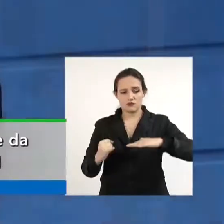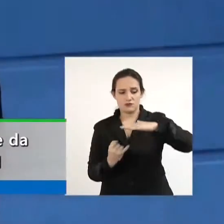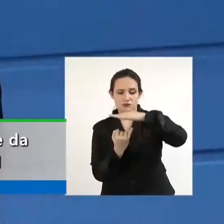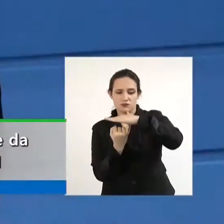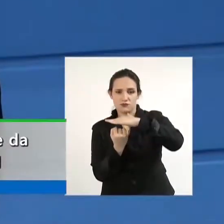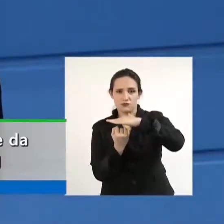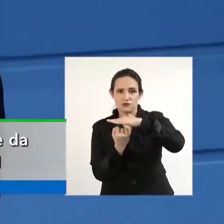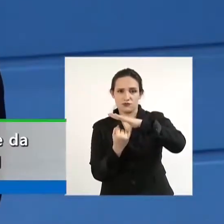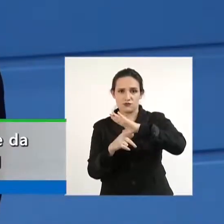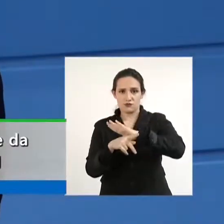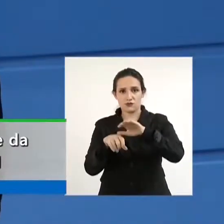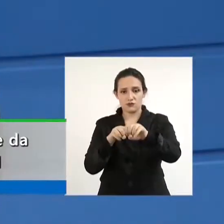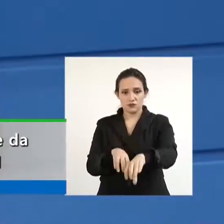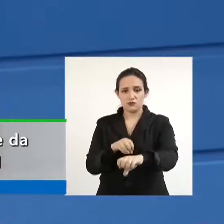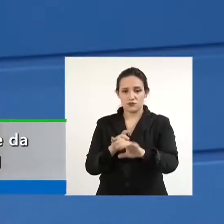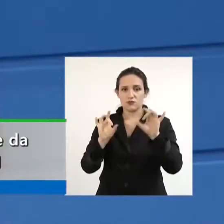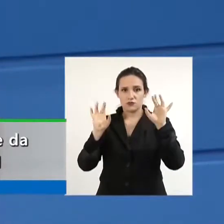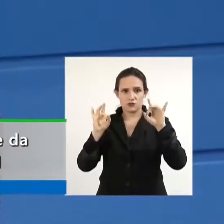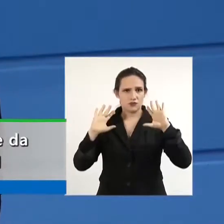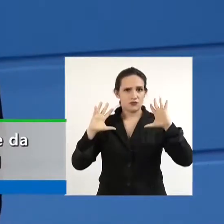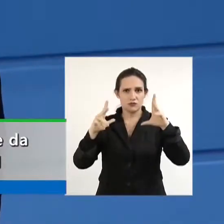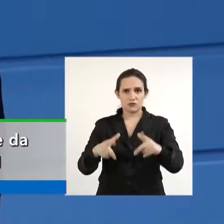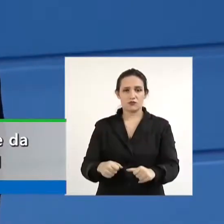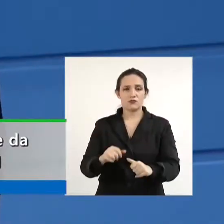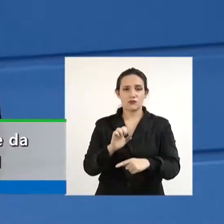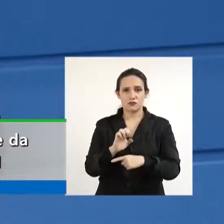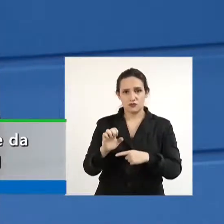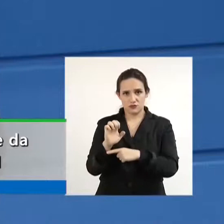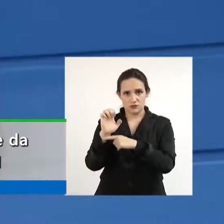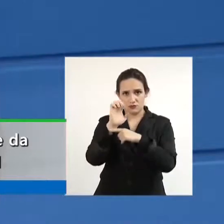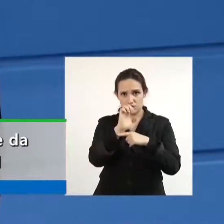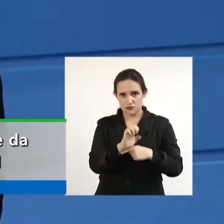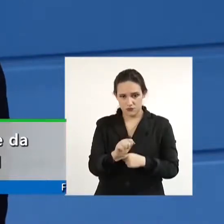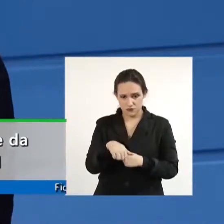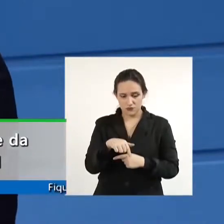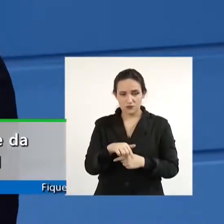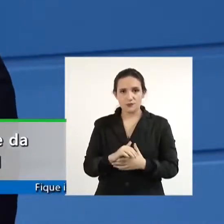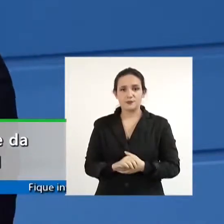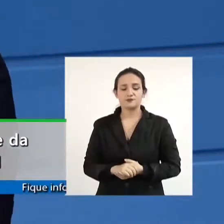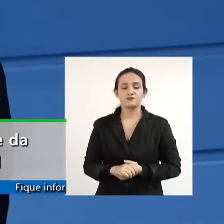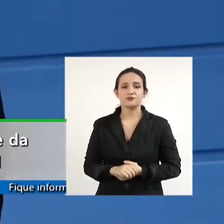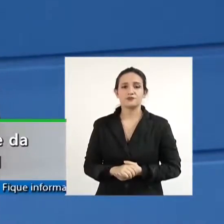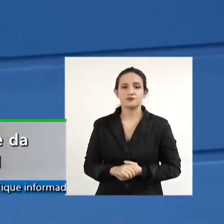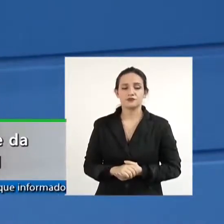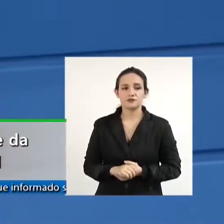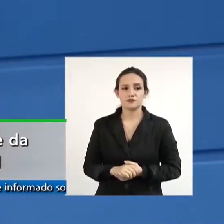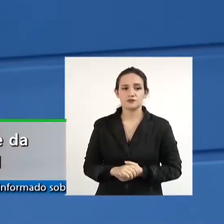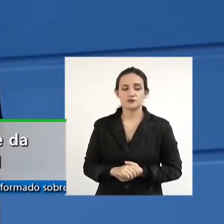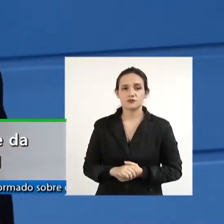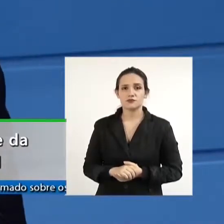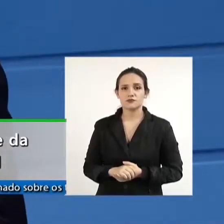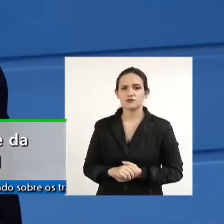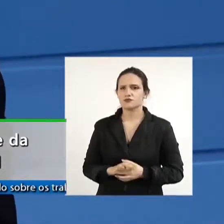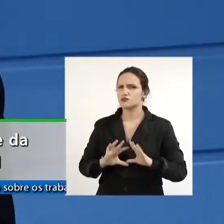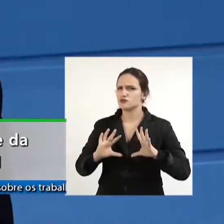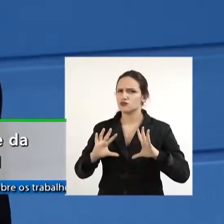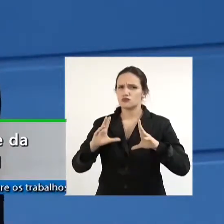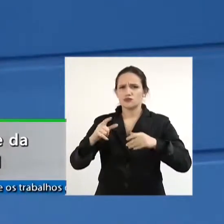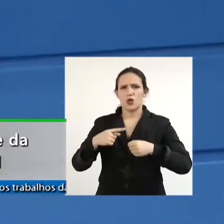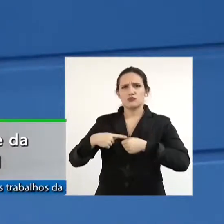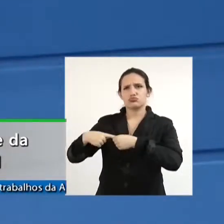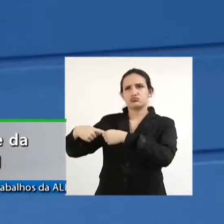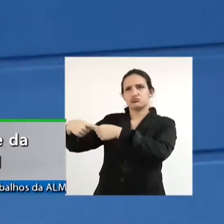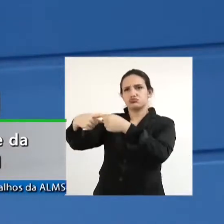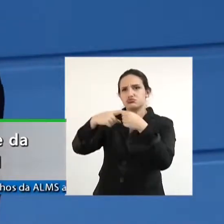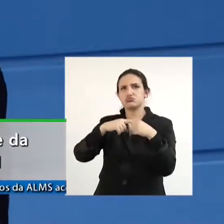instituições de educação especial em todo o Estado. Praticamente, todos os municípios têm